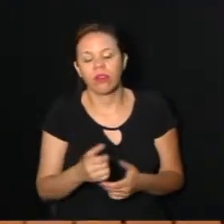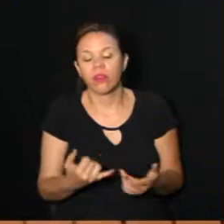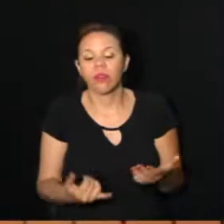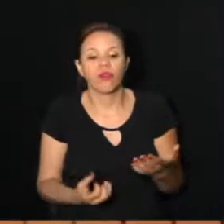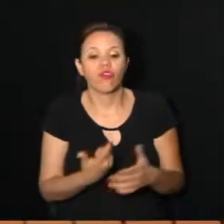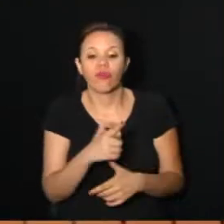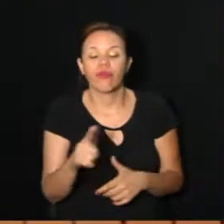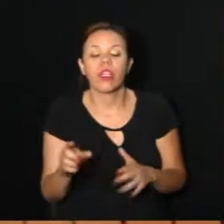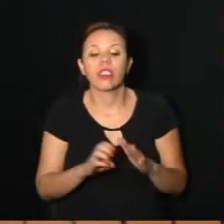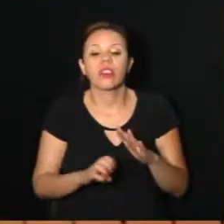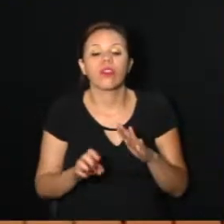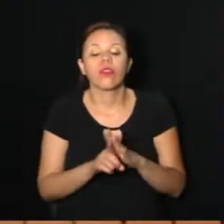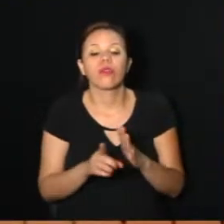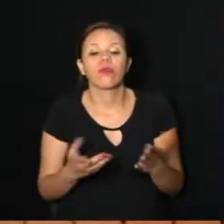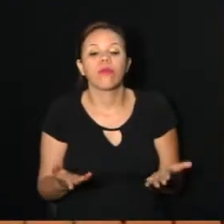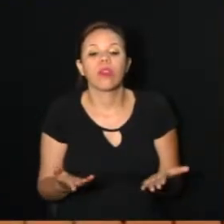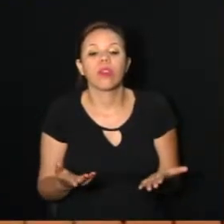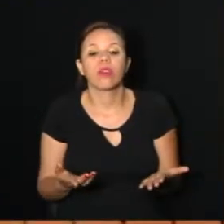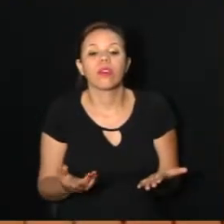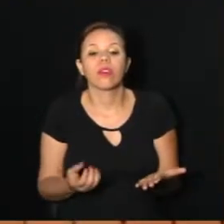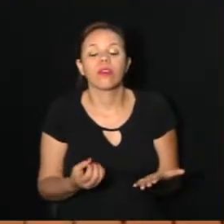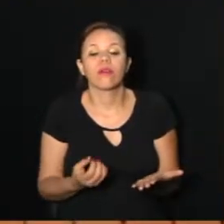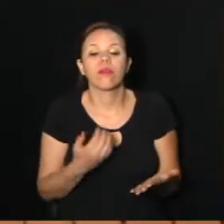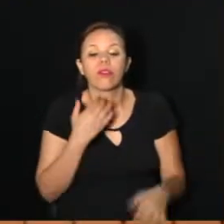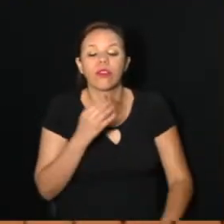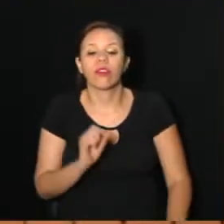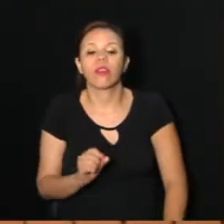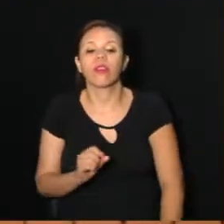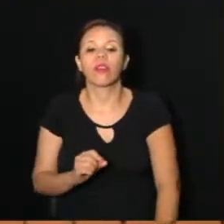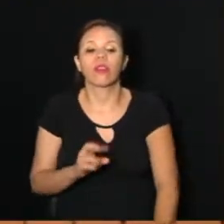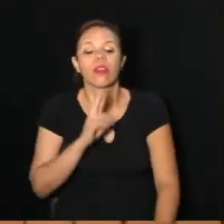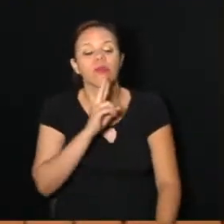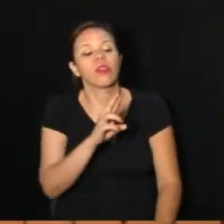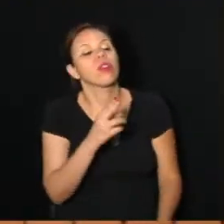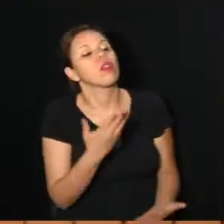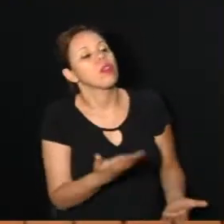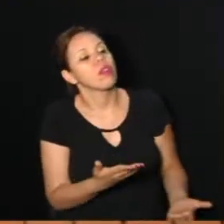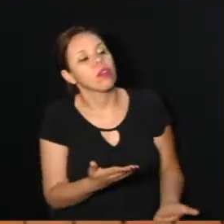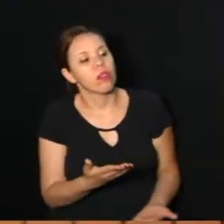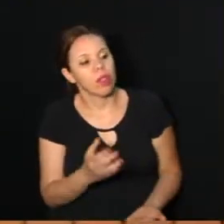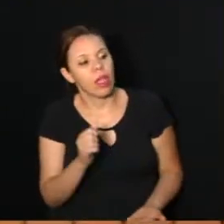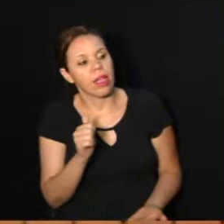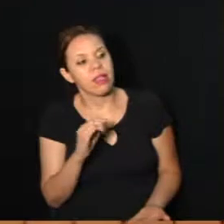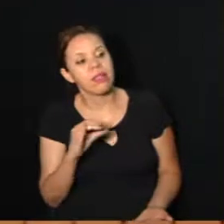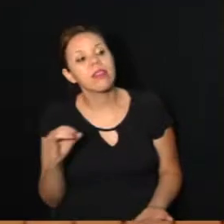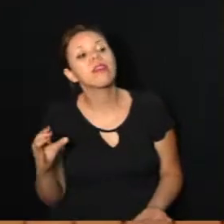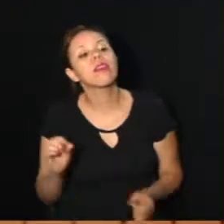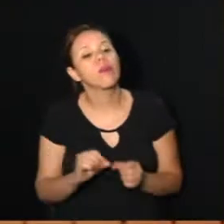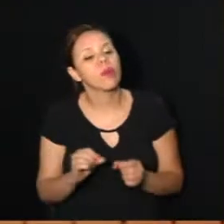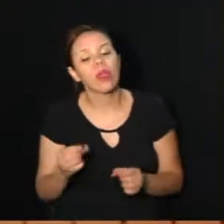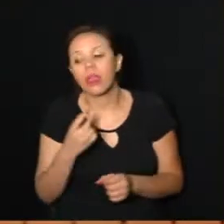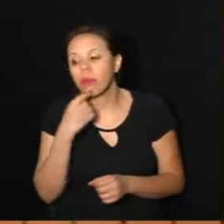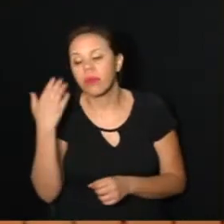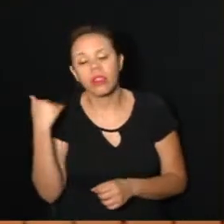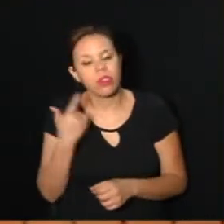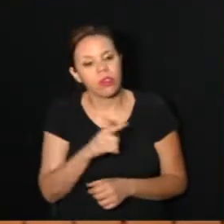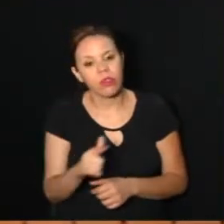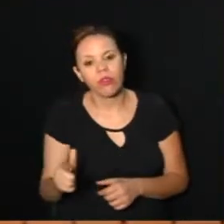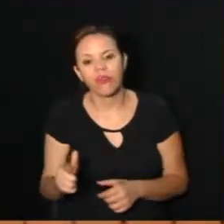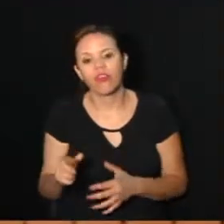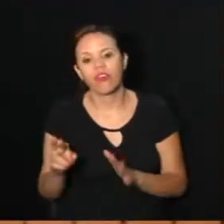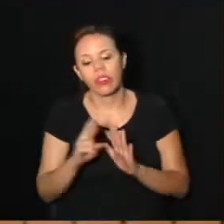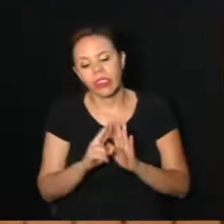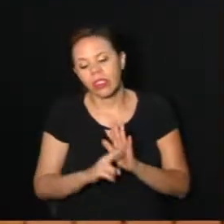sentido. Respondendo ao Martins. Então, Martins, acontece o seguinte, Campinas não tinha essa classificação. Né? O nosso